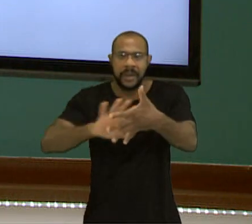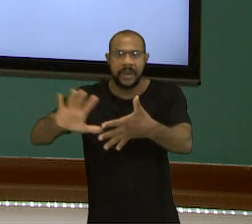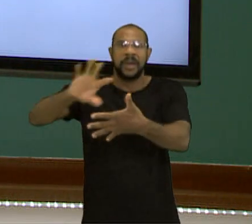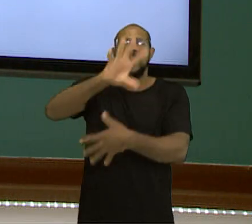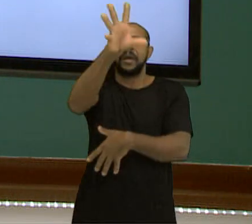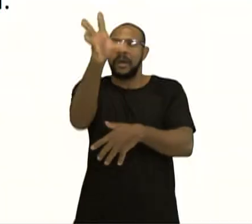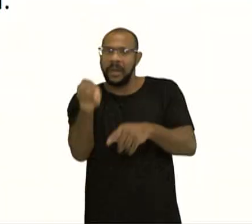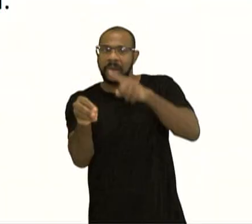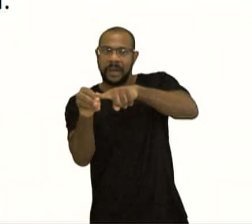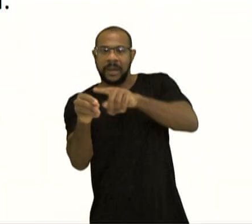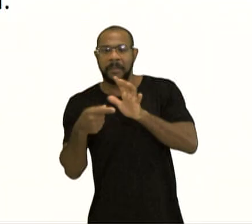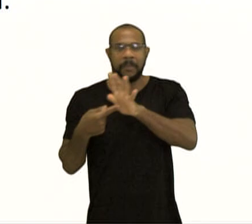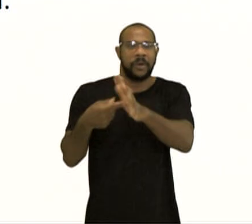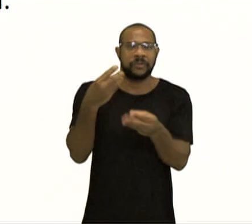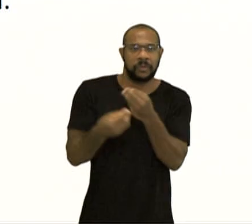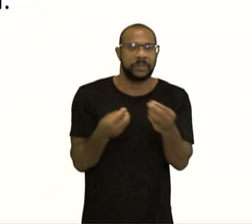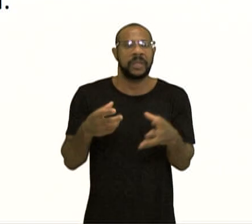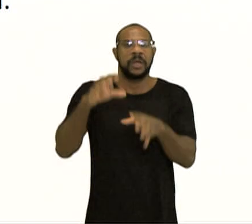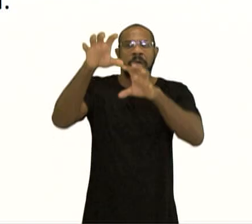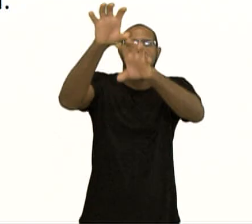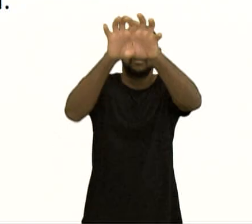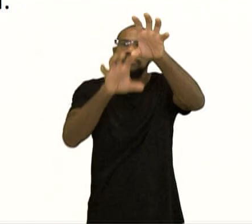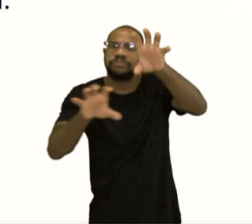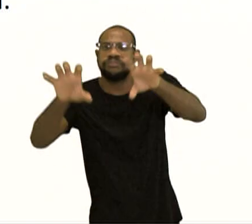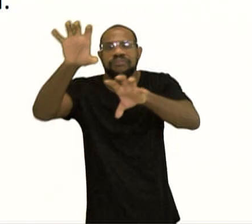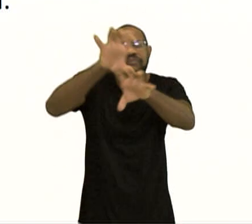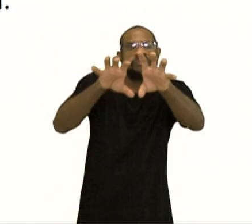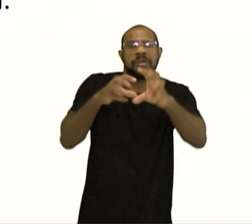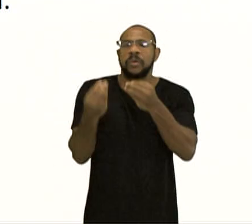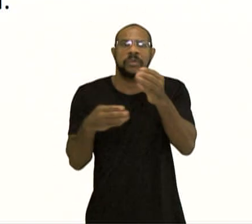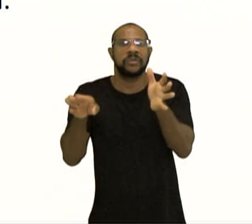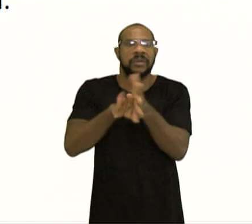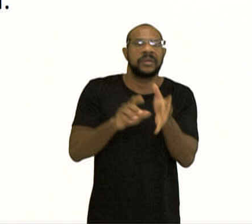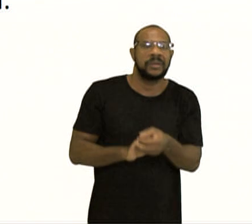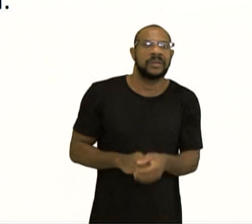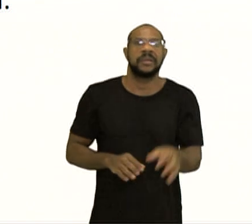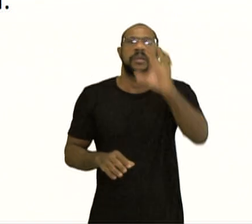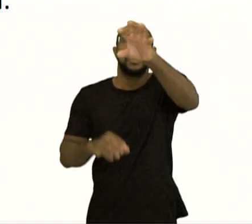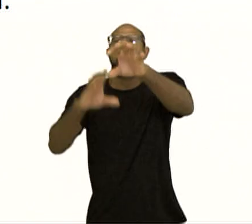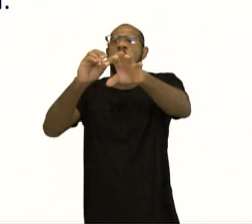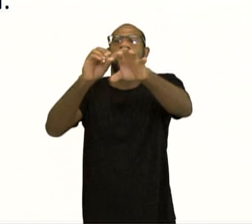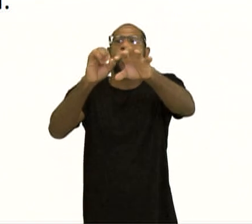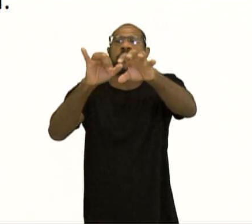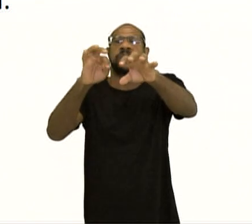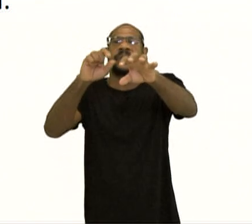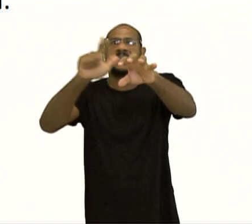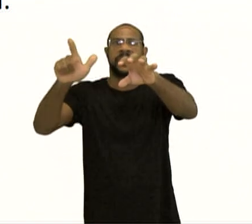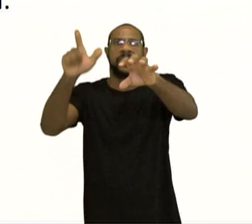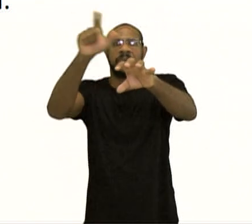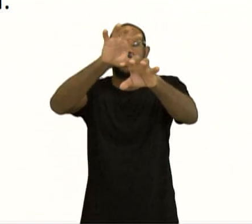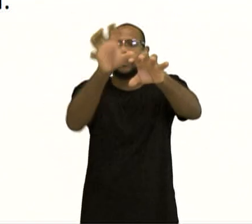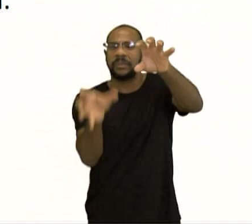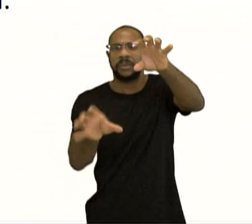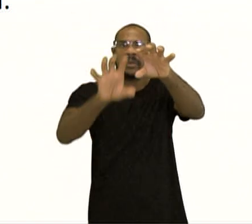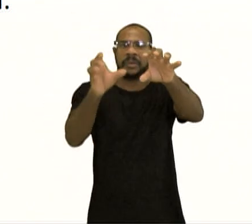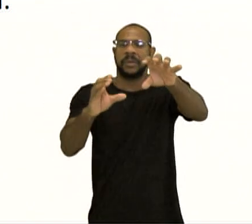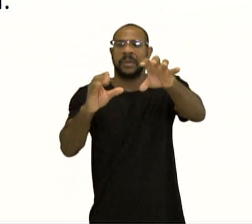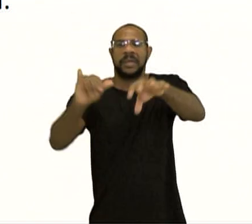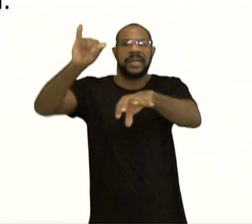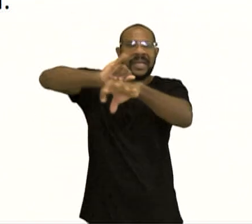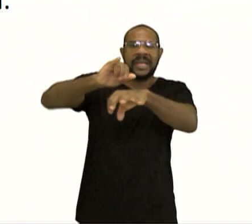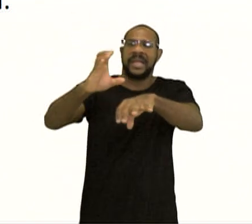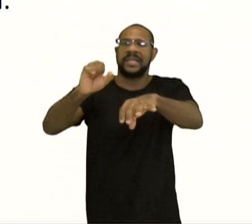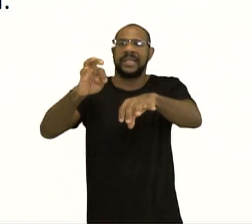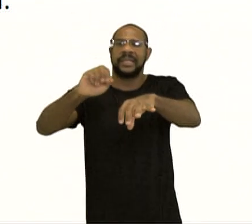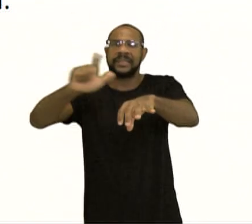que mostra para a gente essas regiões da onde eles vieram. Então aqui a costa ocidental da África e da costa central,